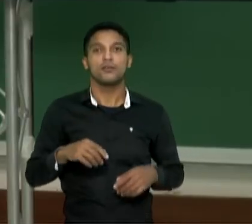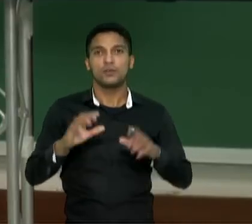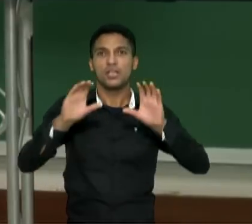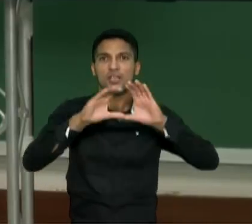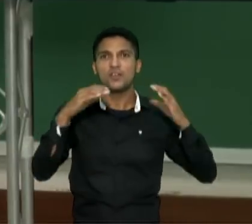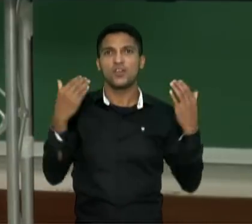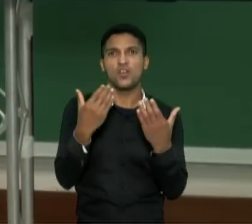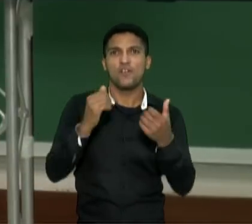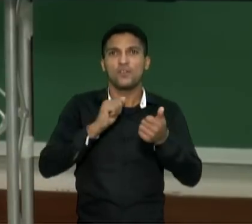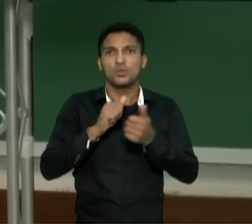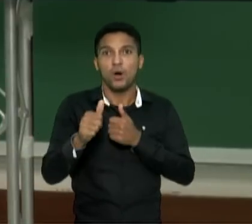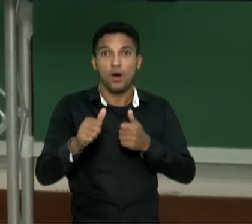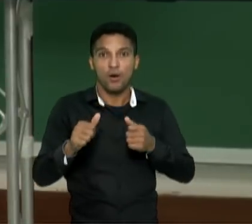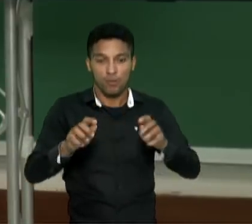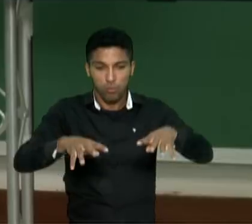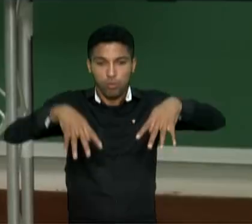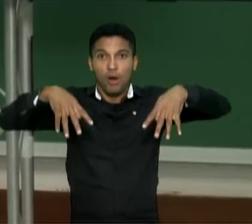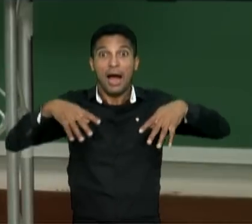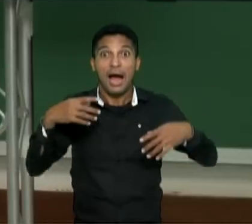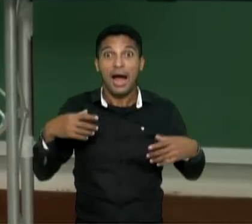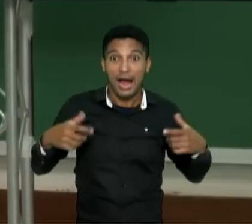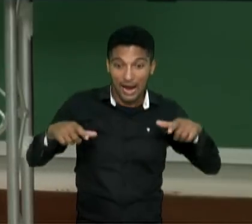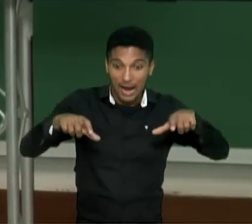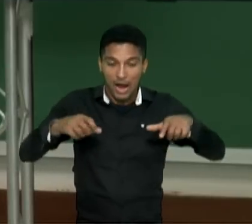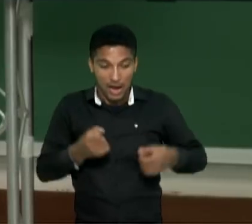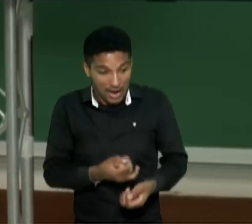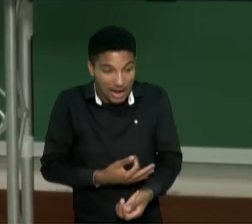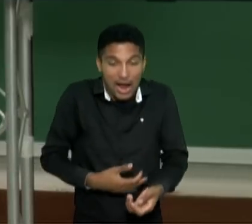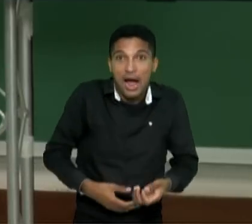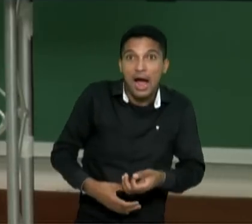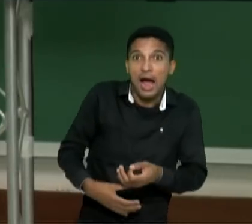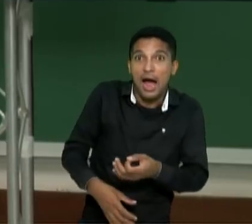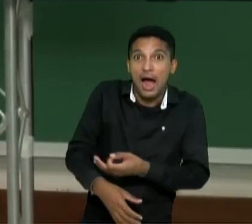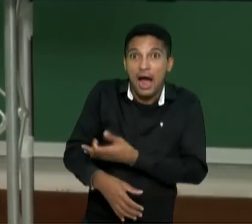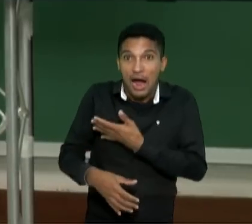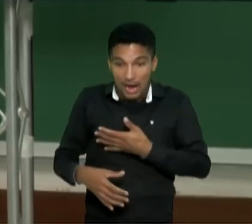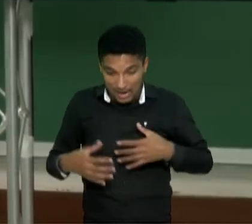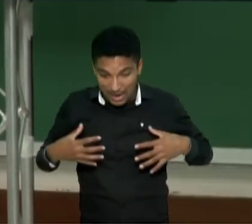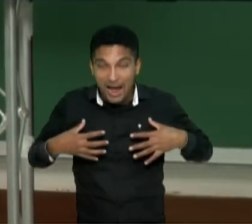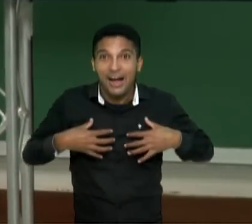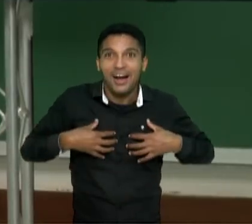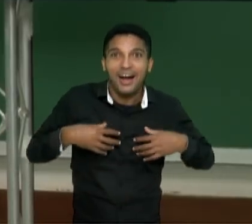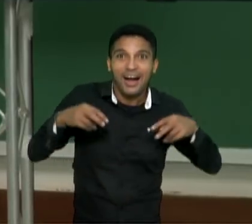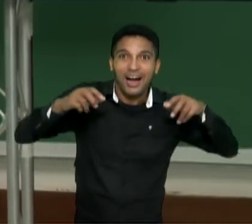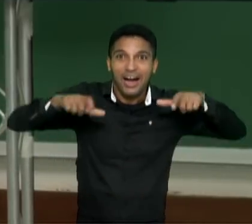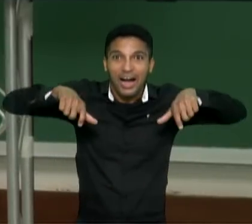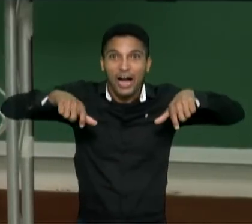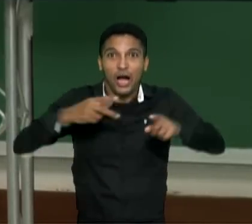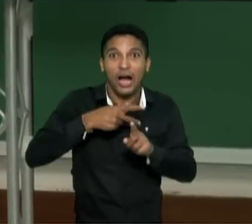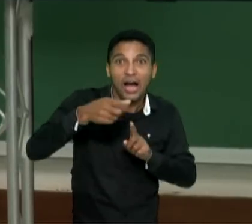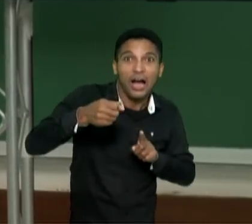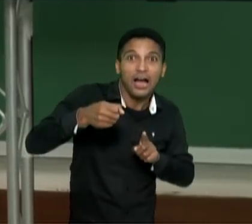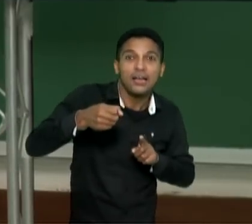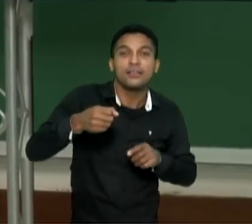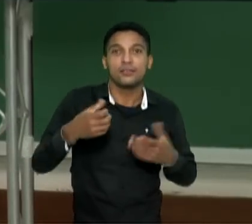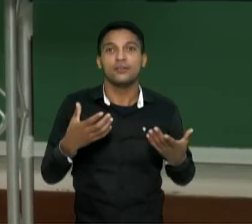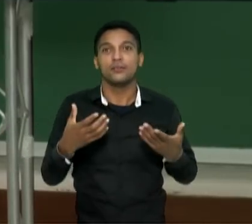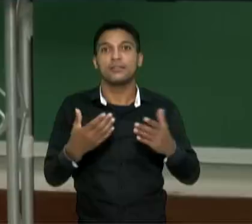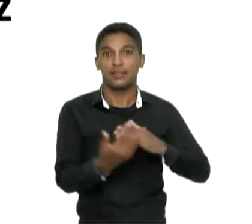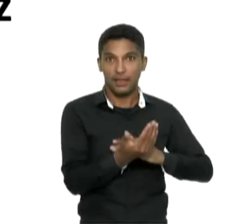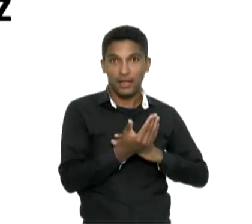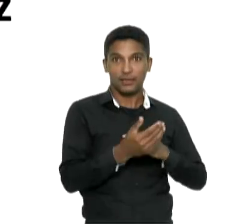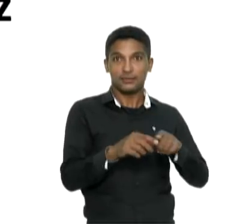unidas, juntas e tal. Isso tem a ver com a emoção, com aquele ritual ali, com aquela satisfação. Traz energia